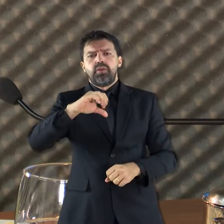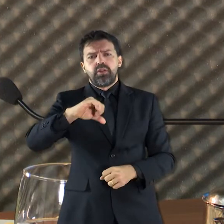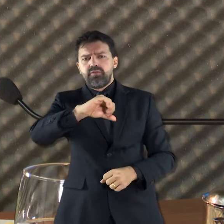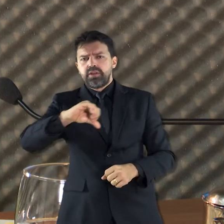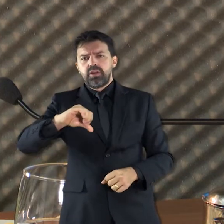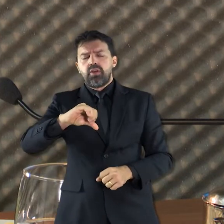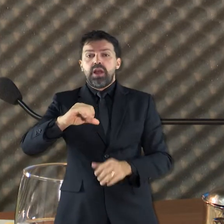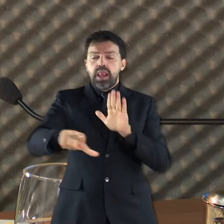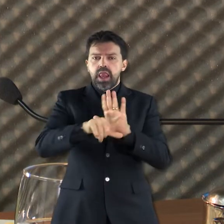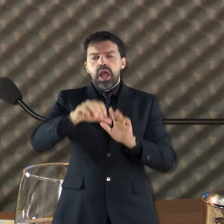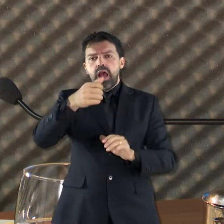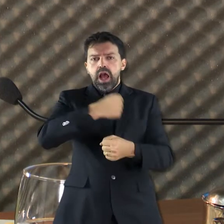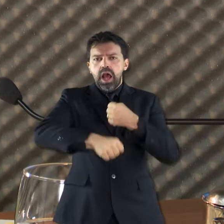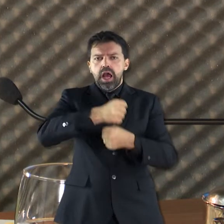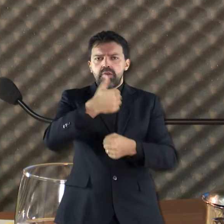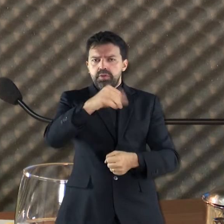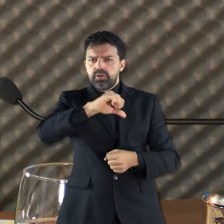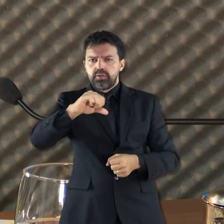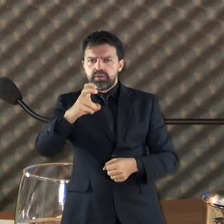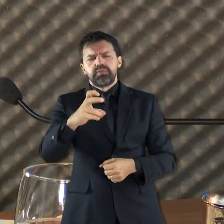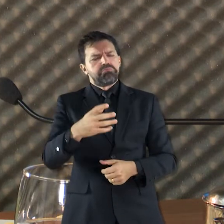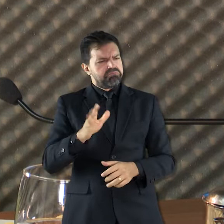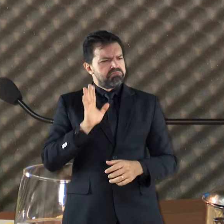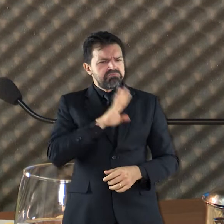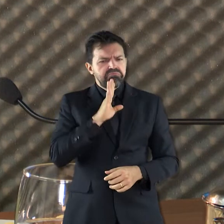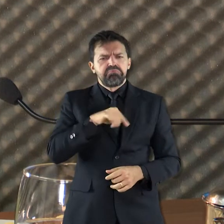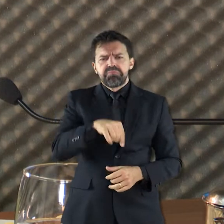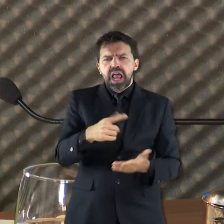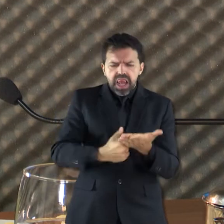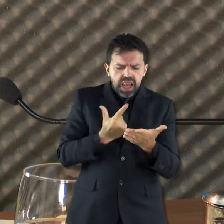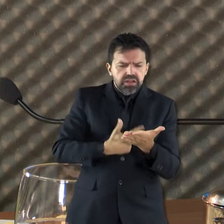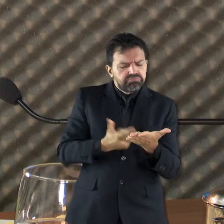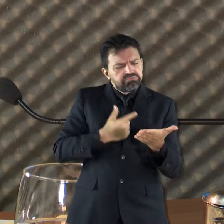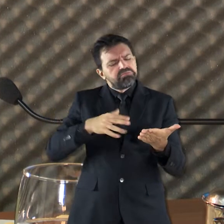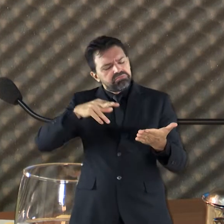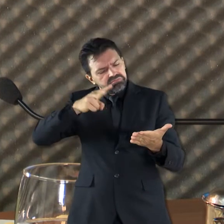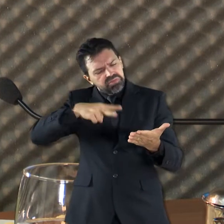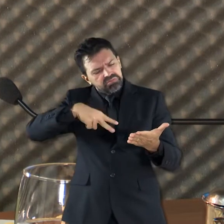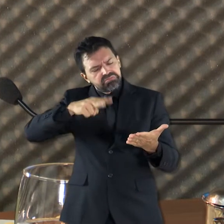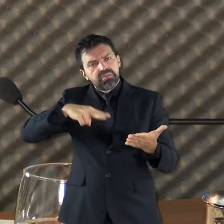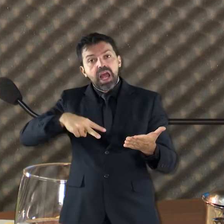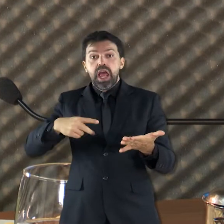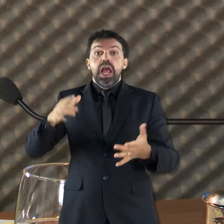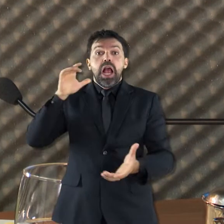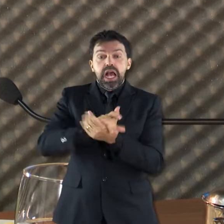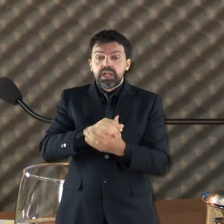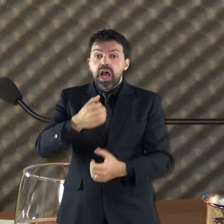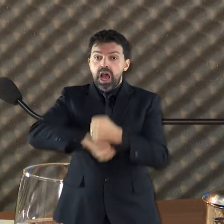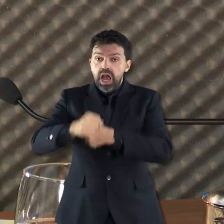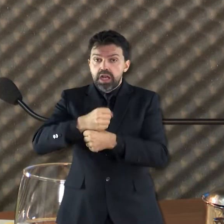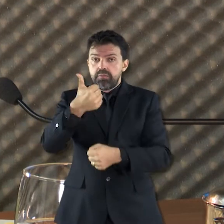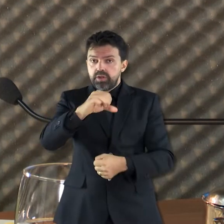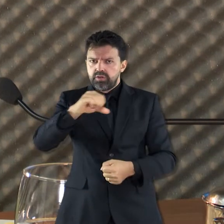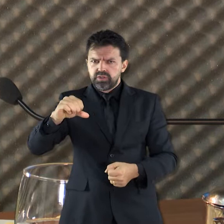de 95. Que sistema bacana. Tinha casado em 99, aí abri o